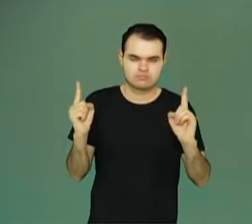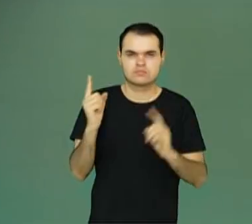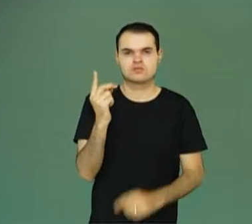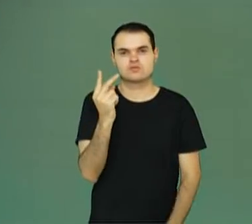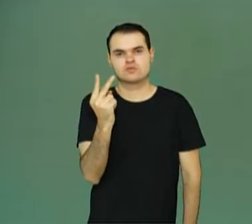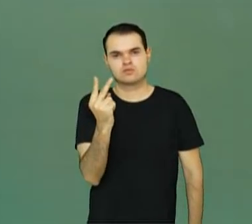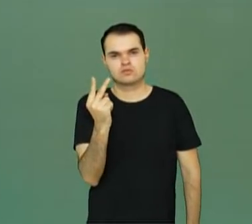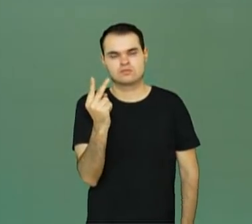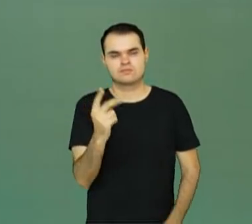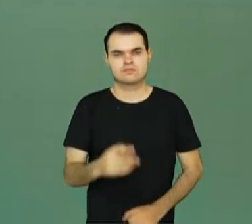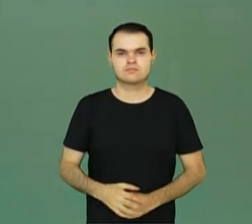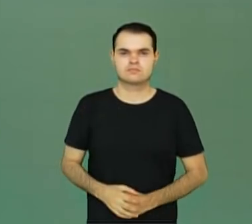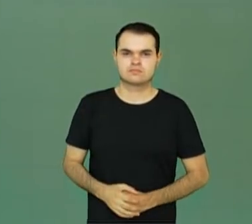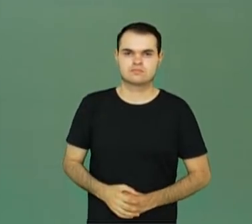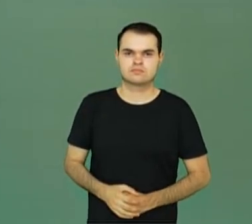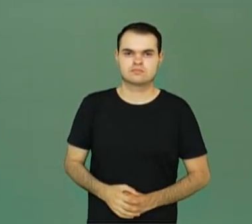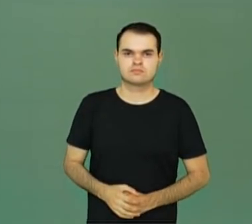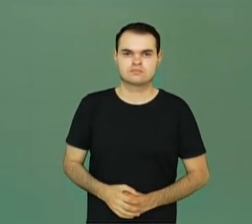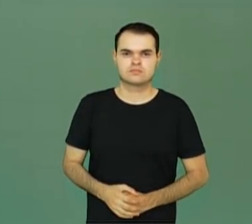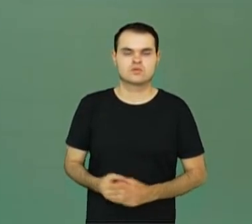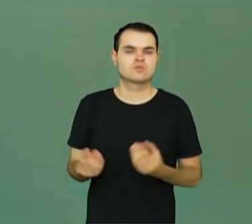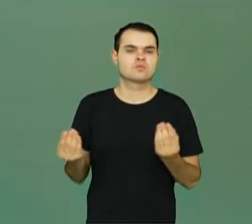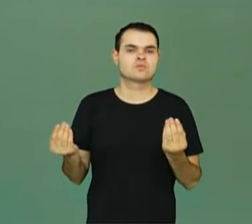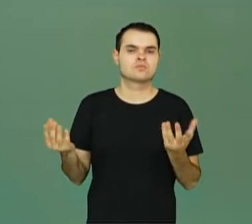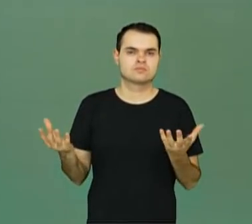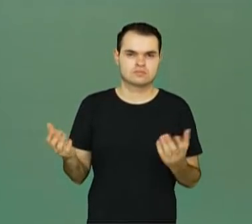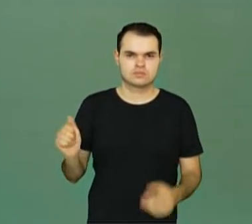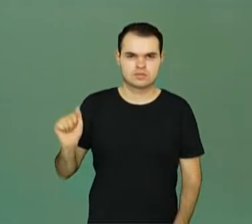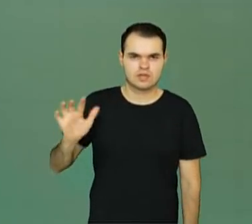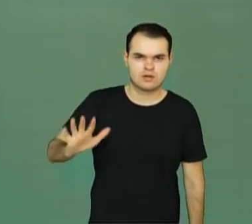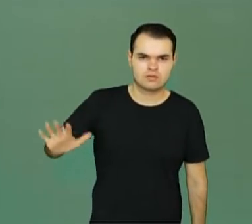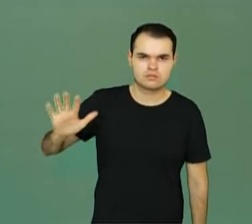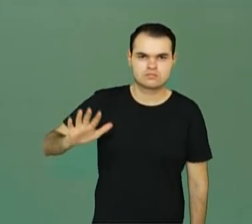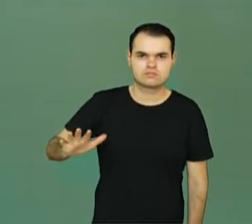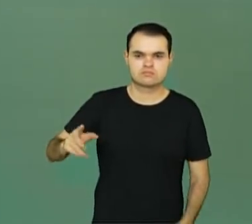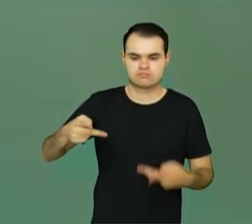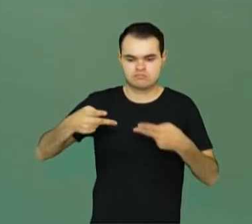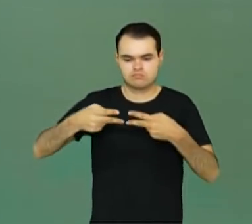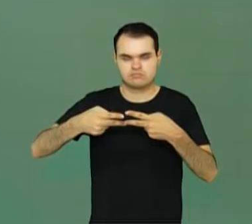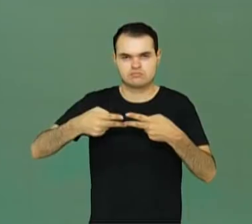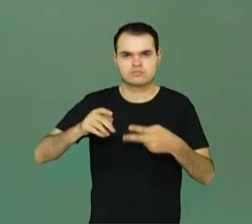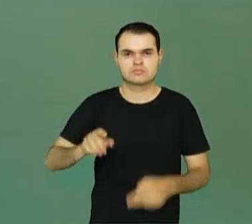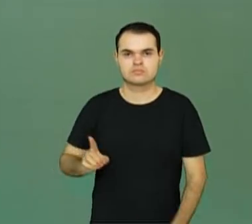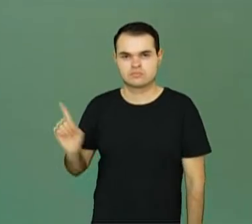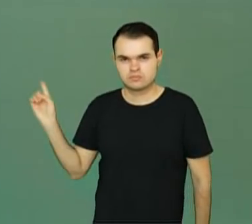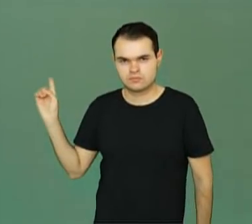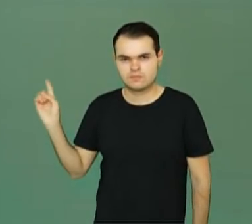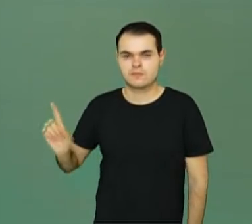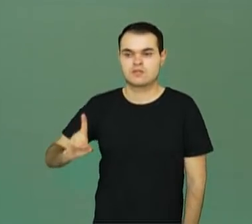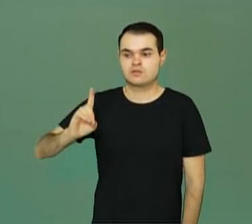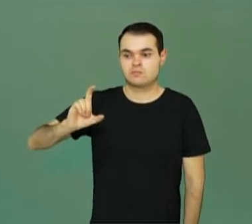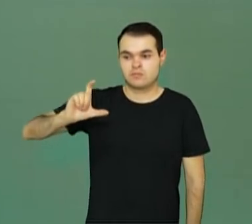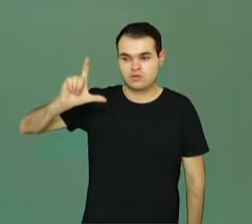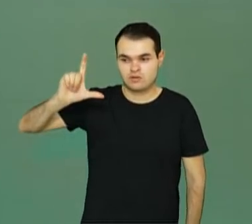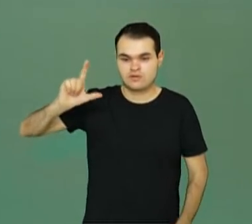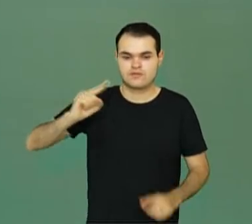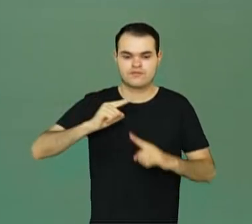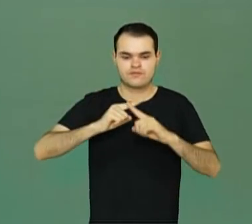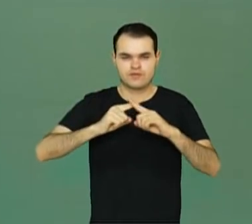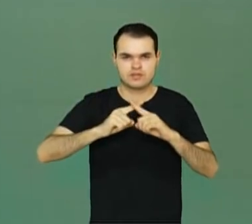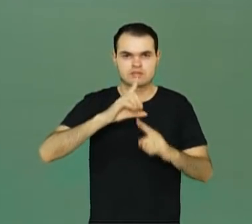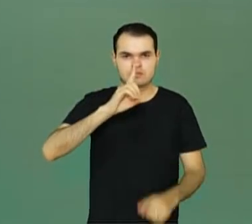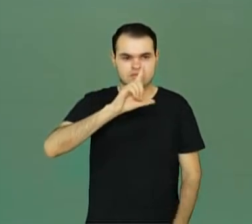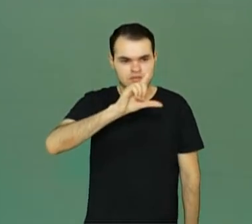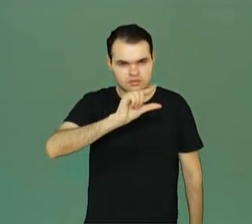2. Então, como é que eu vou calcular a área desse losango? Usando a fórmula. Diagonal maior vezes a diagonal menor dividido